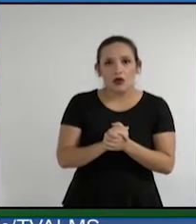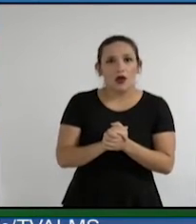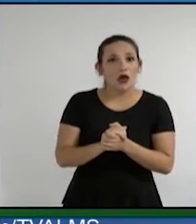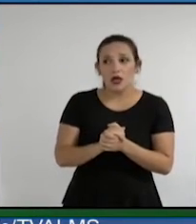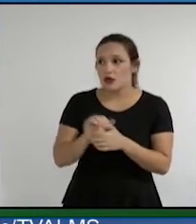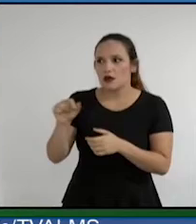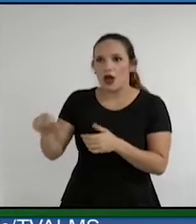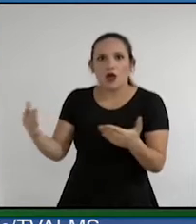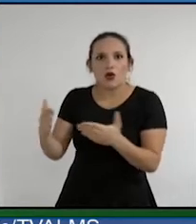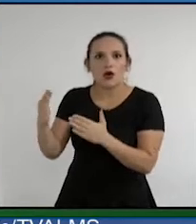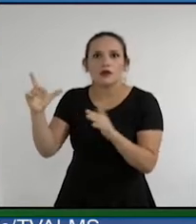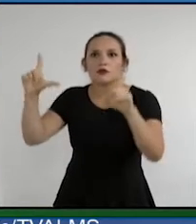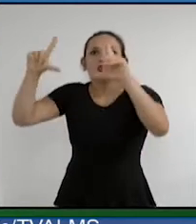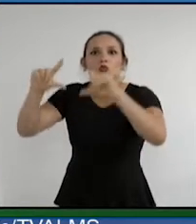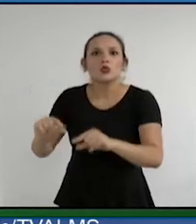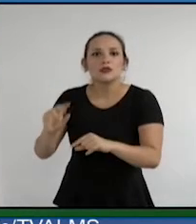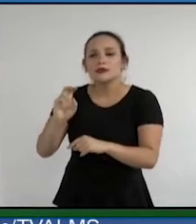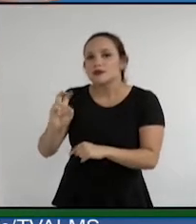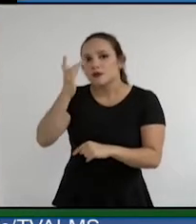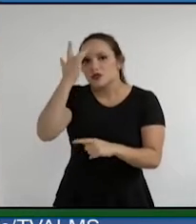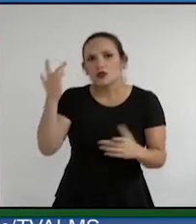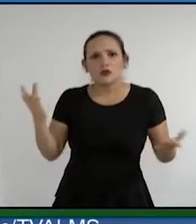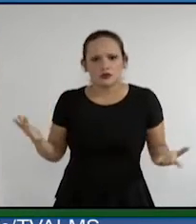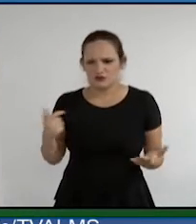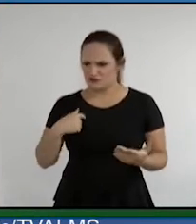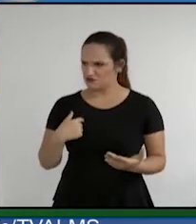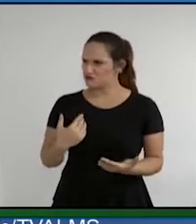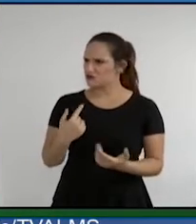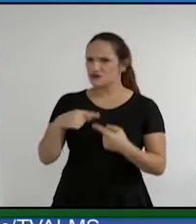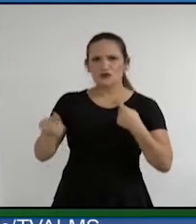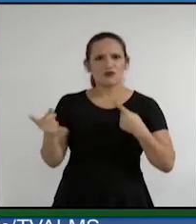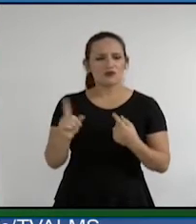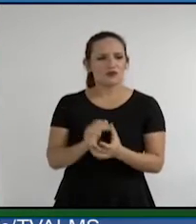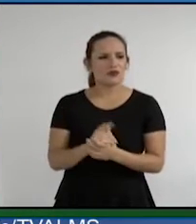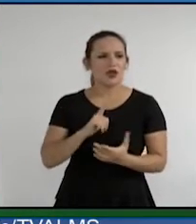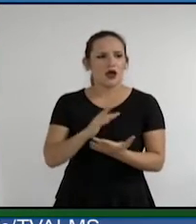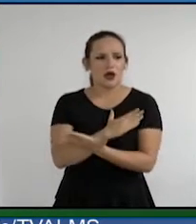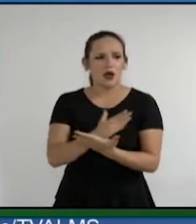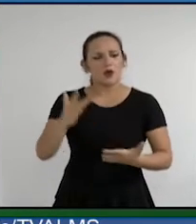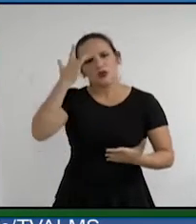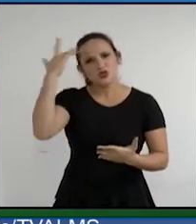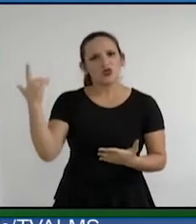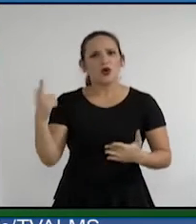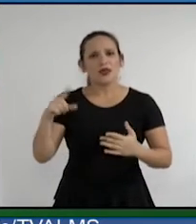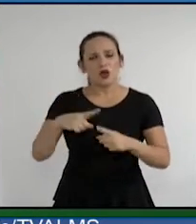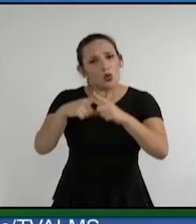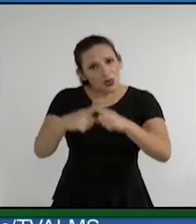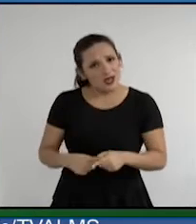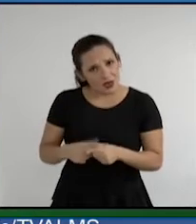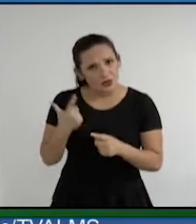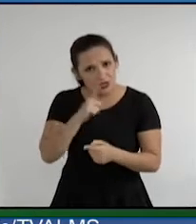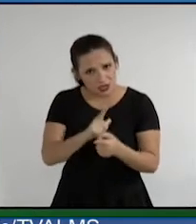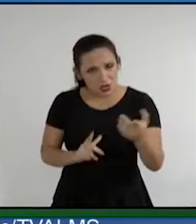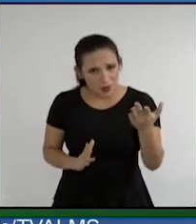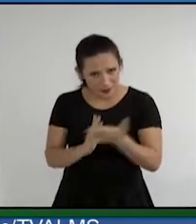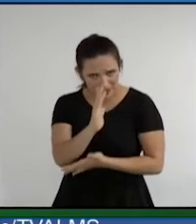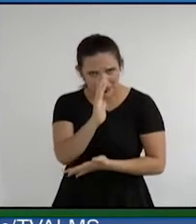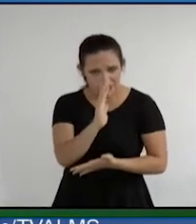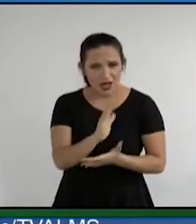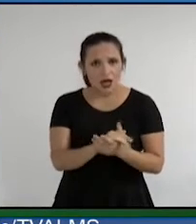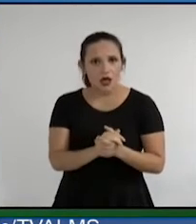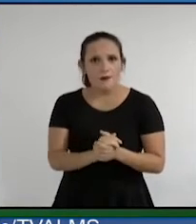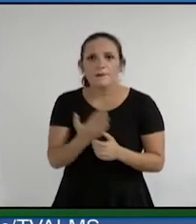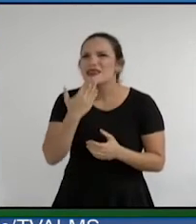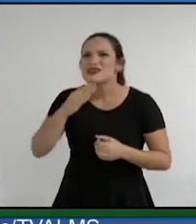Tem que diferenciar o público do privado. Concursados que estão pedindo exoneração. Será que eles estão pedindo exoneração porque cansaram de trabalhar na